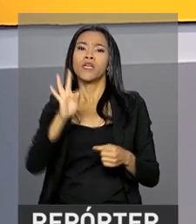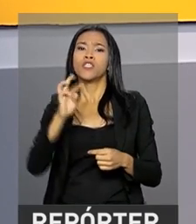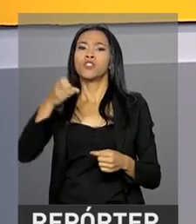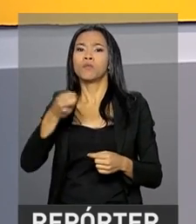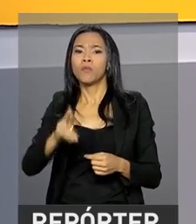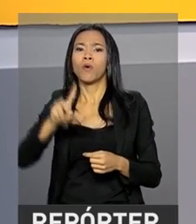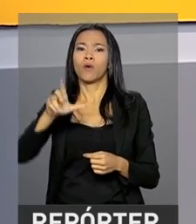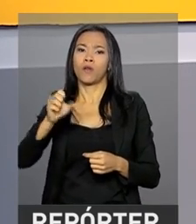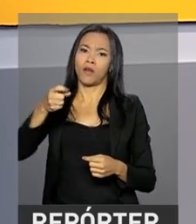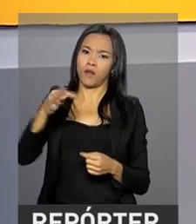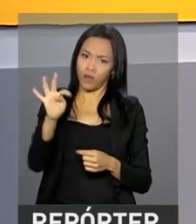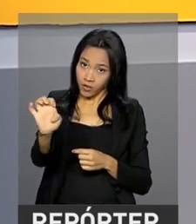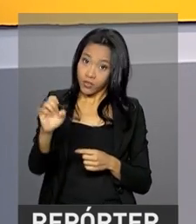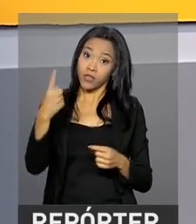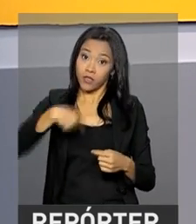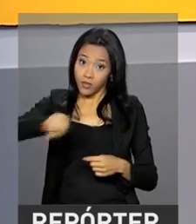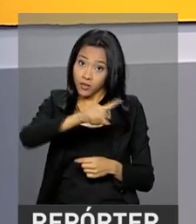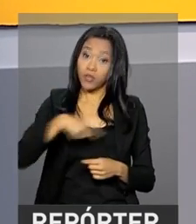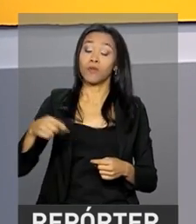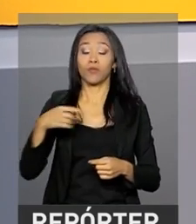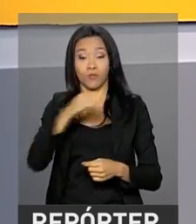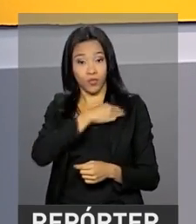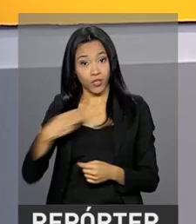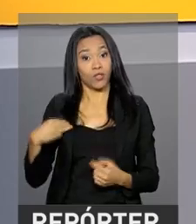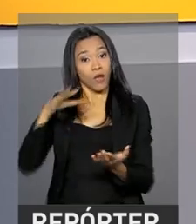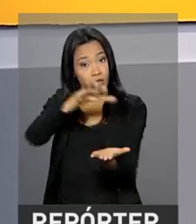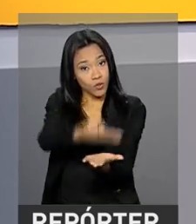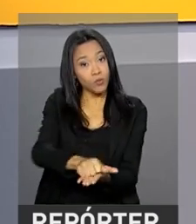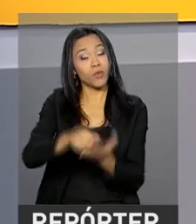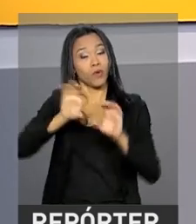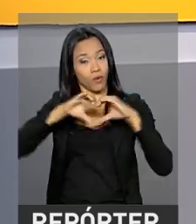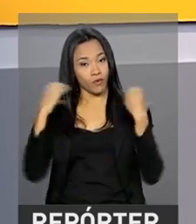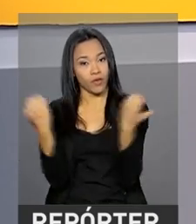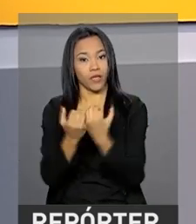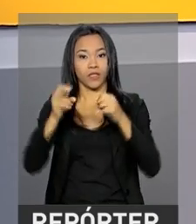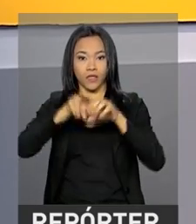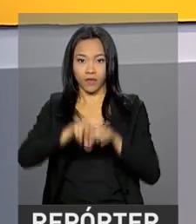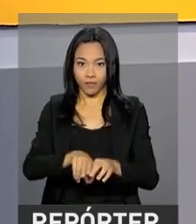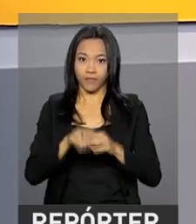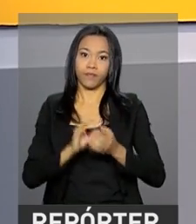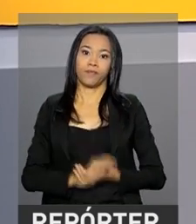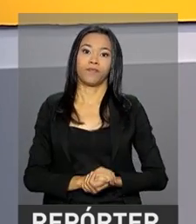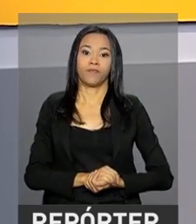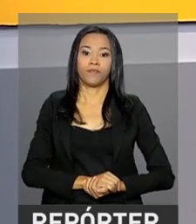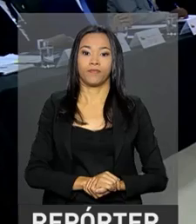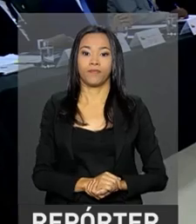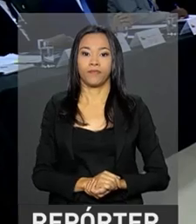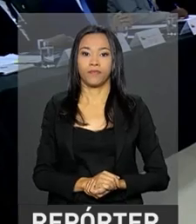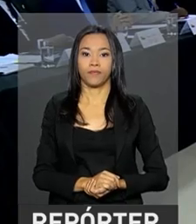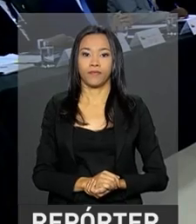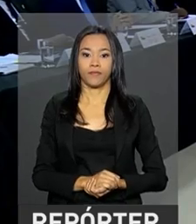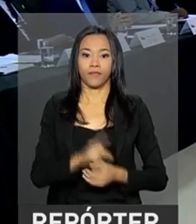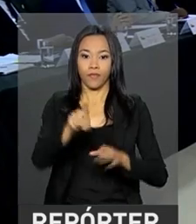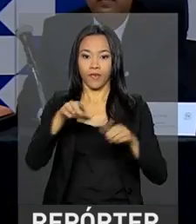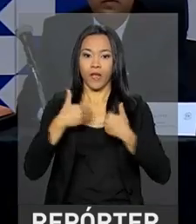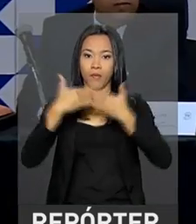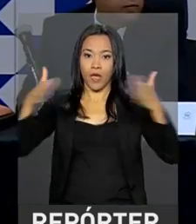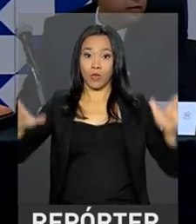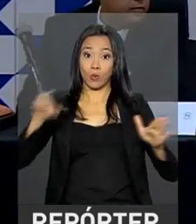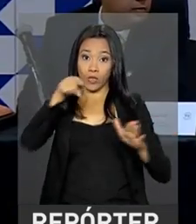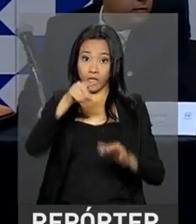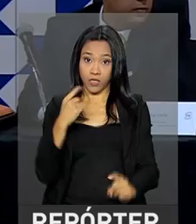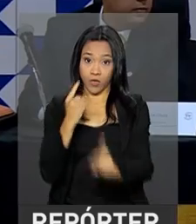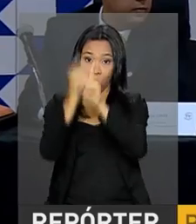o ministro da Justiça Torquato Jardim assumiu o controle da conferência assumiu o comando da Conferência na abertura do encontro o